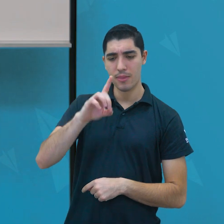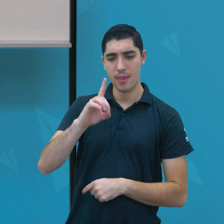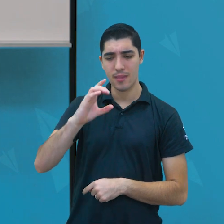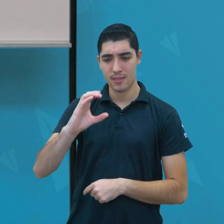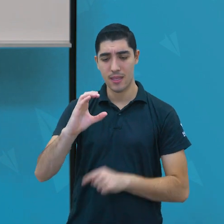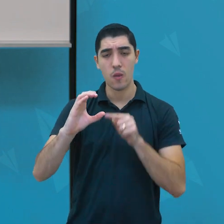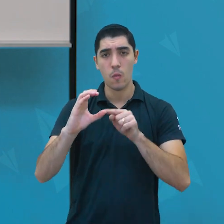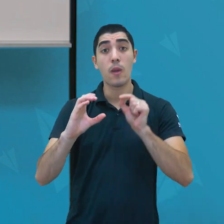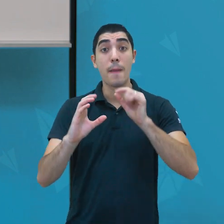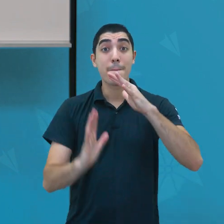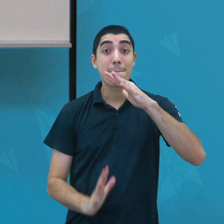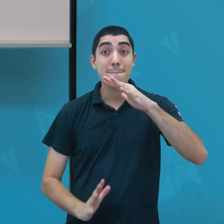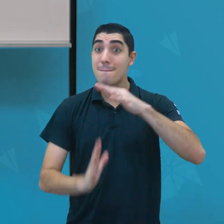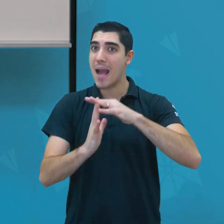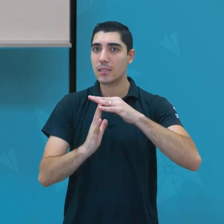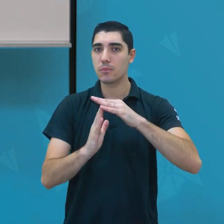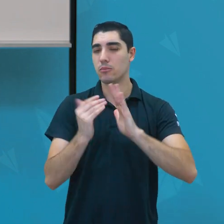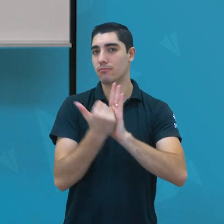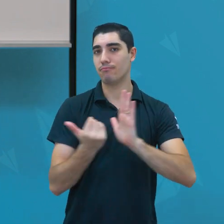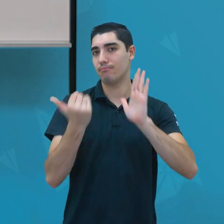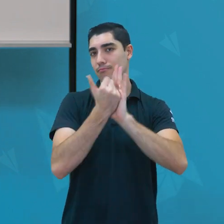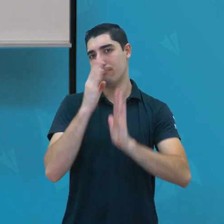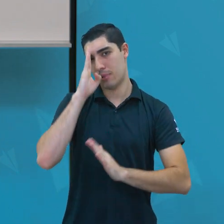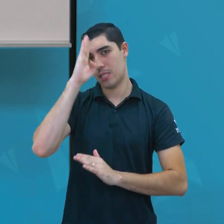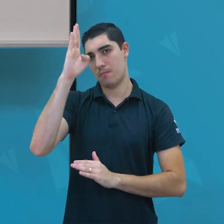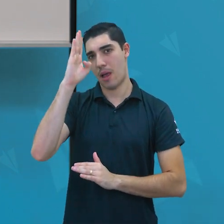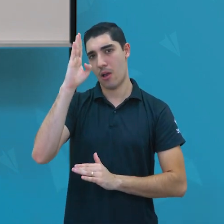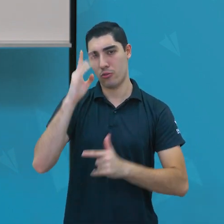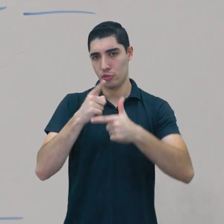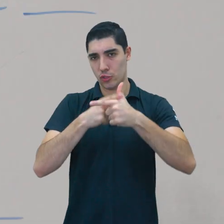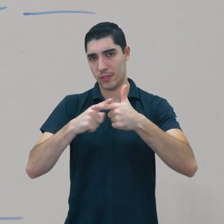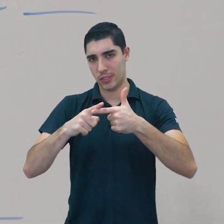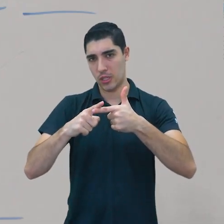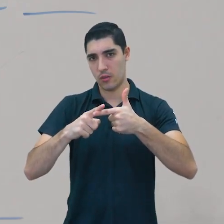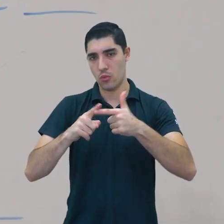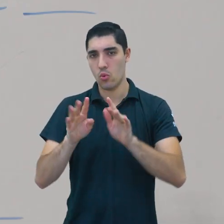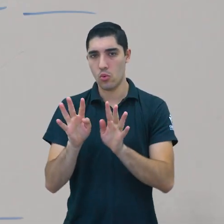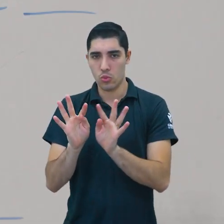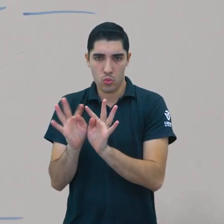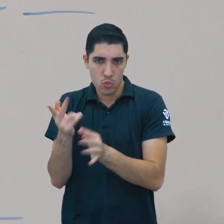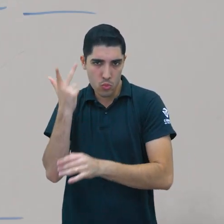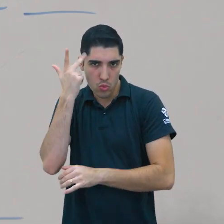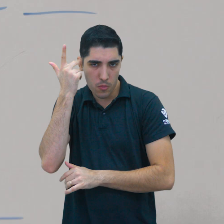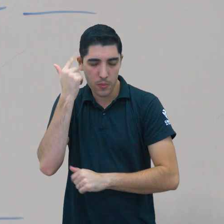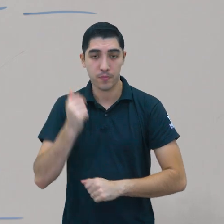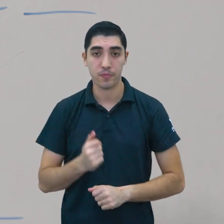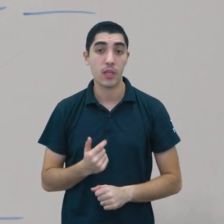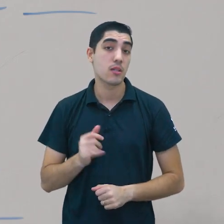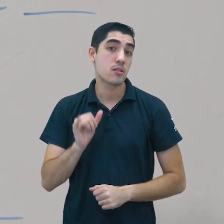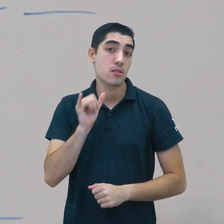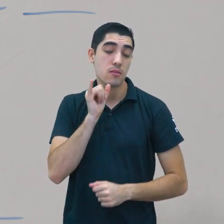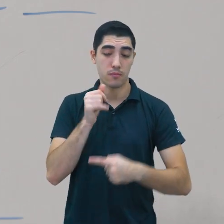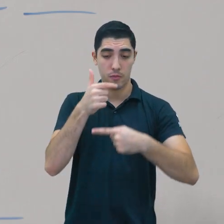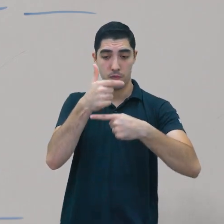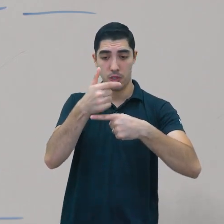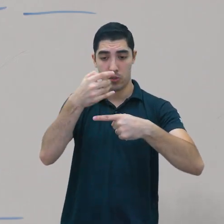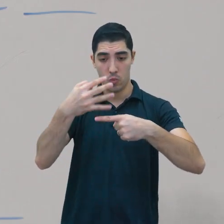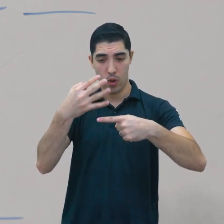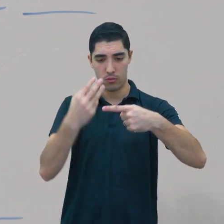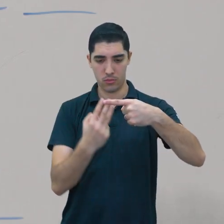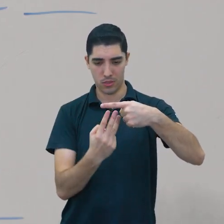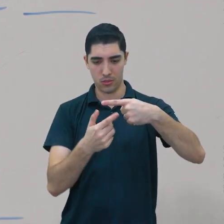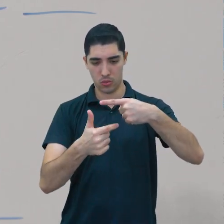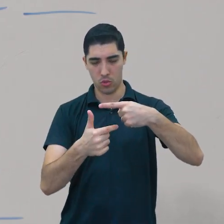MDC, o máximo divisor comum? Quando eu vejo esses dois números que compõem a minha fração, o 24 e